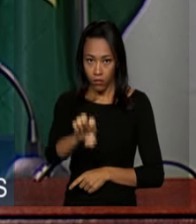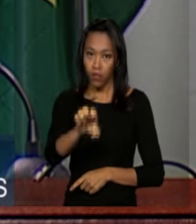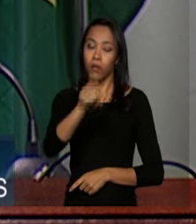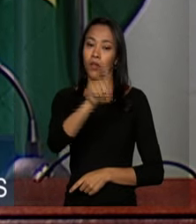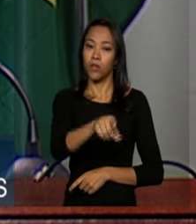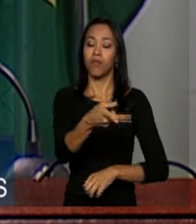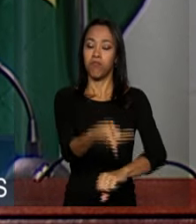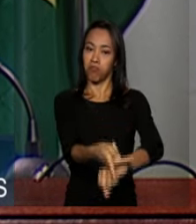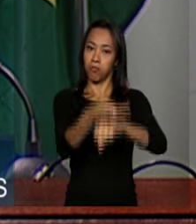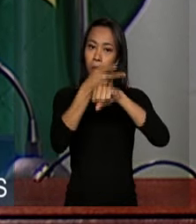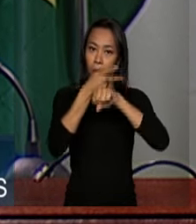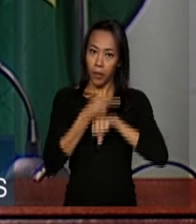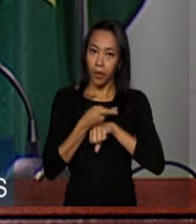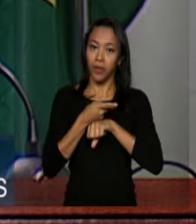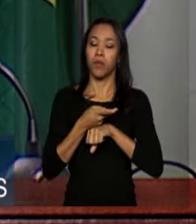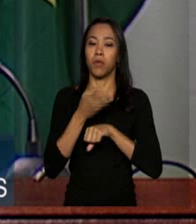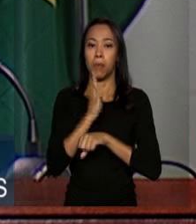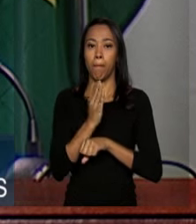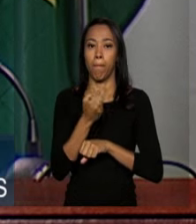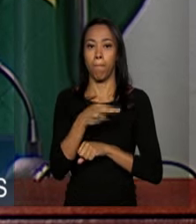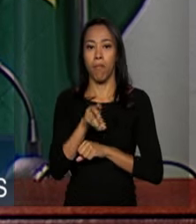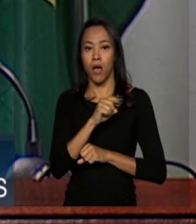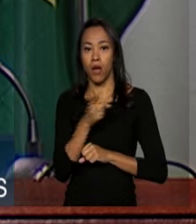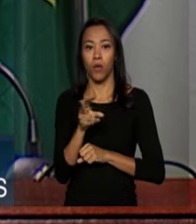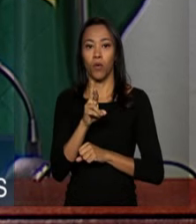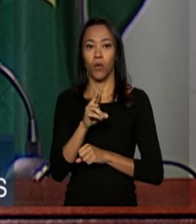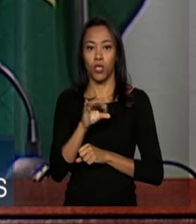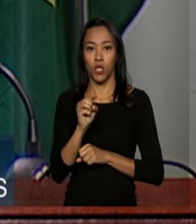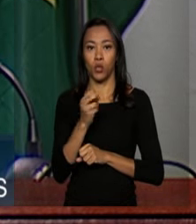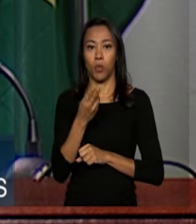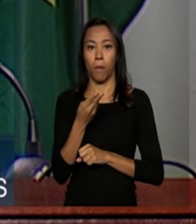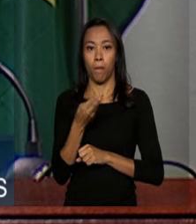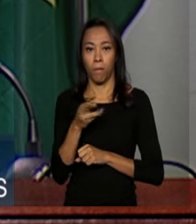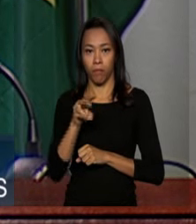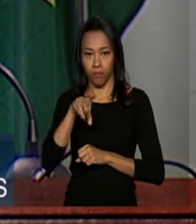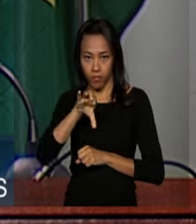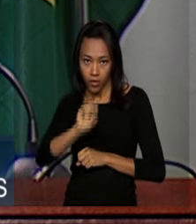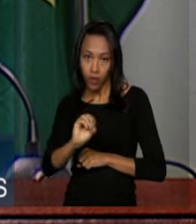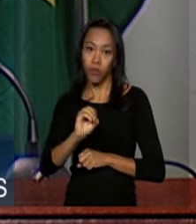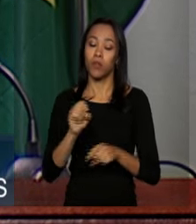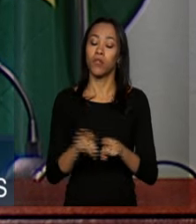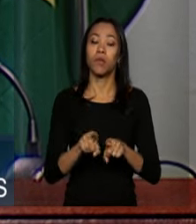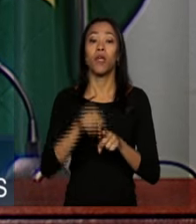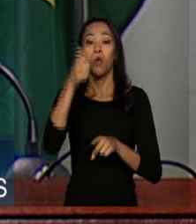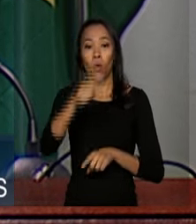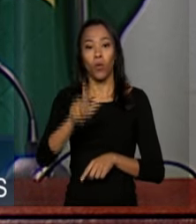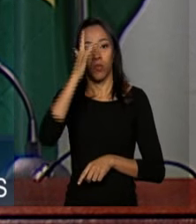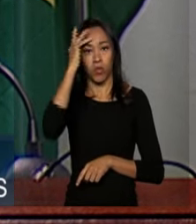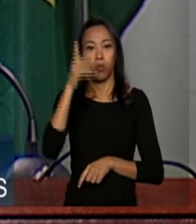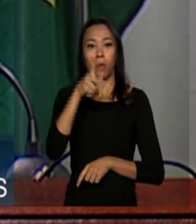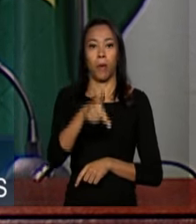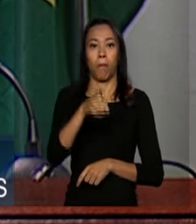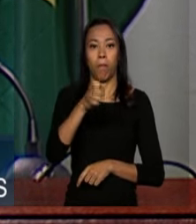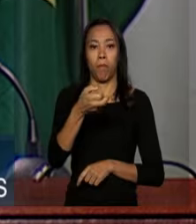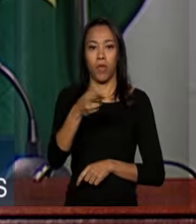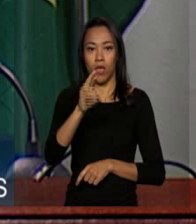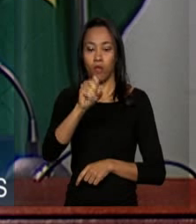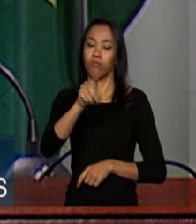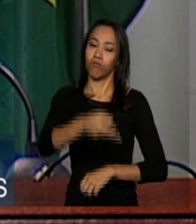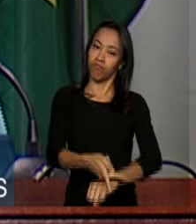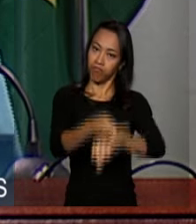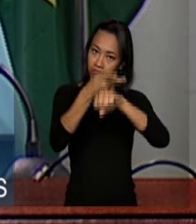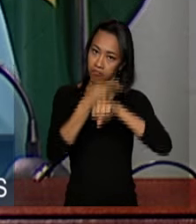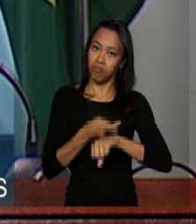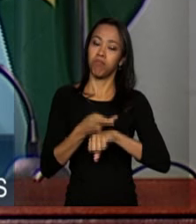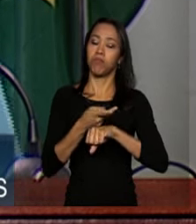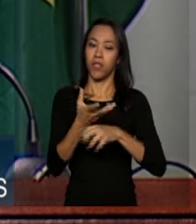Prêmio Vermelho Barão do Rio Branco. Pedro Mariano Martins Pontes, Prêmio Prata do Barão do